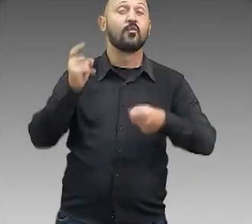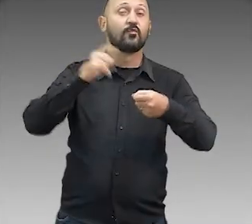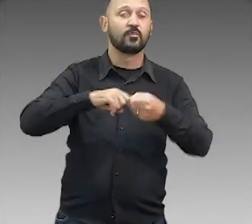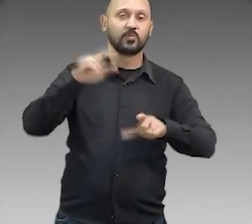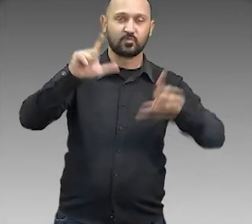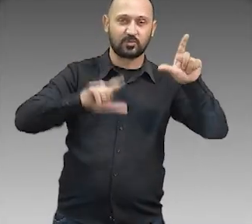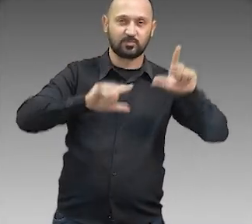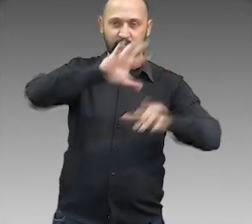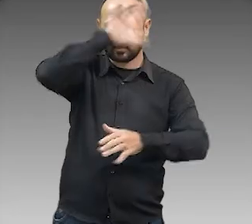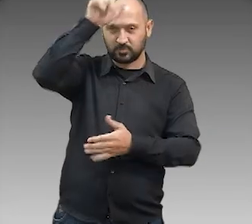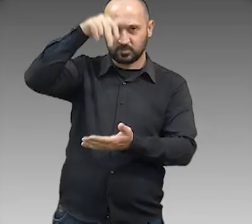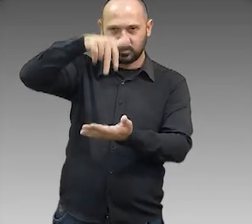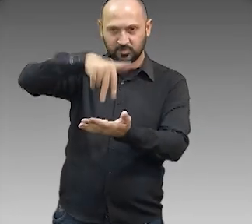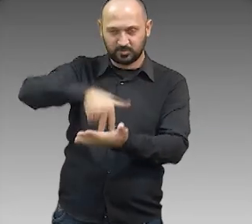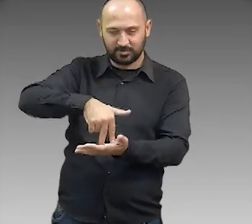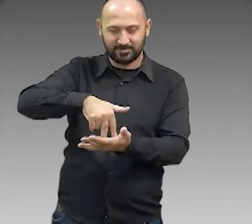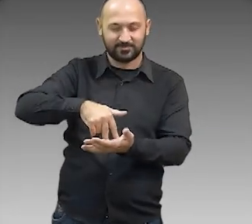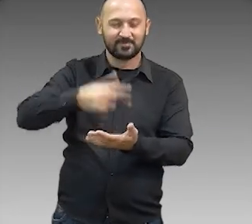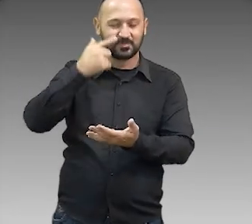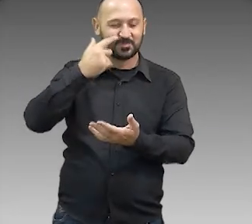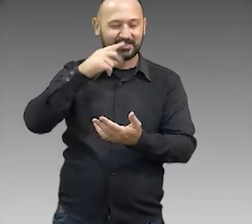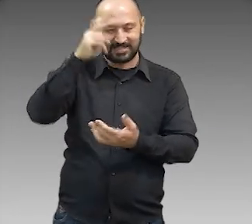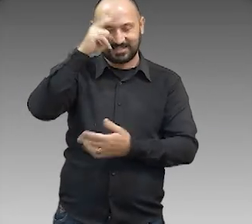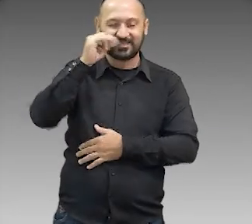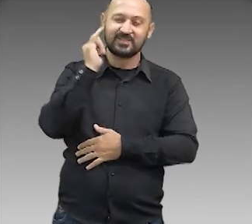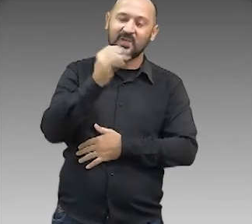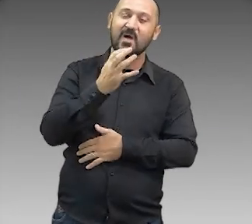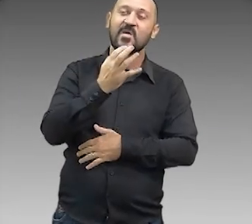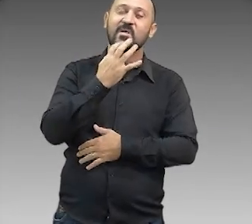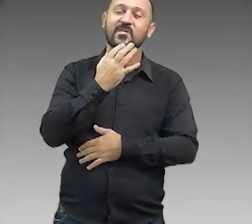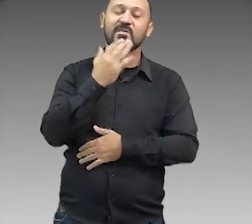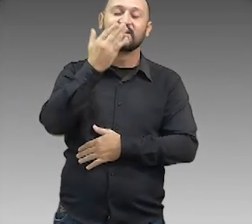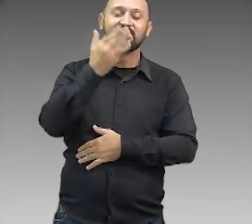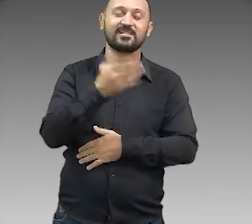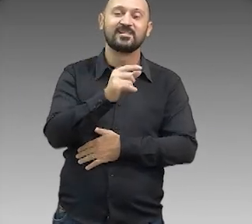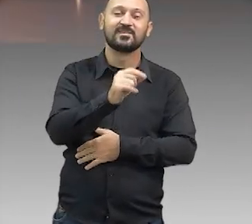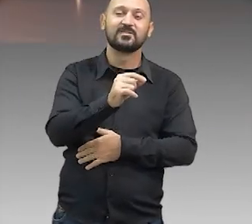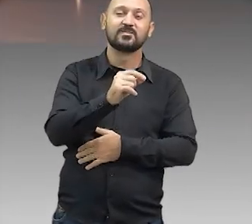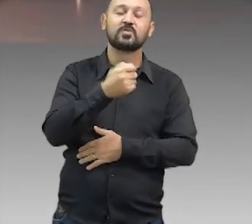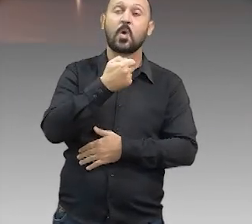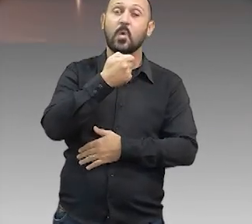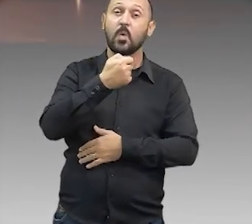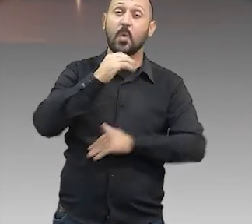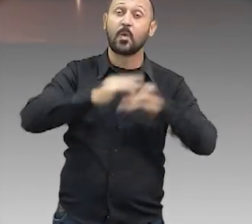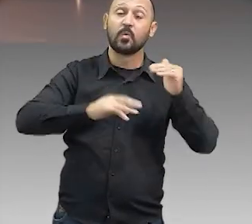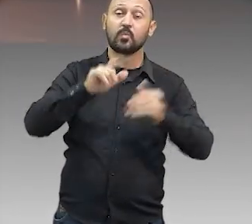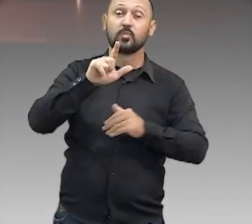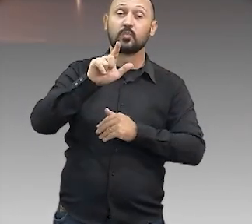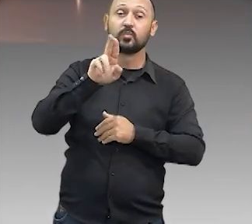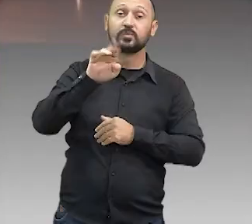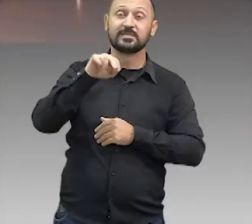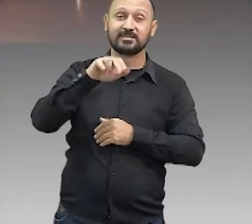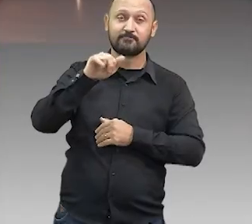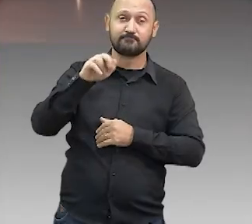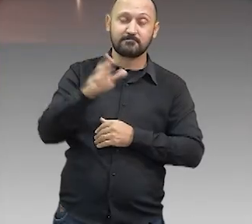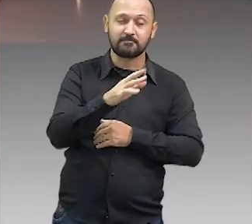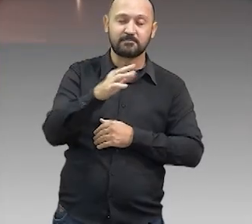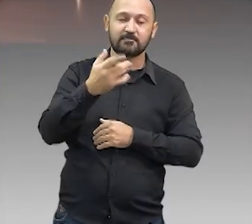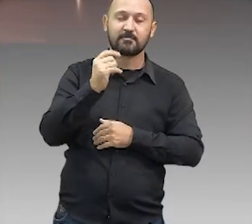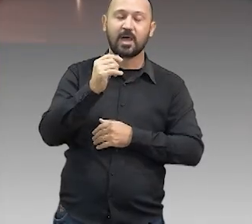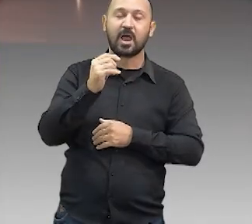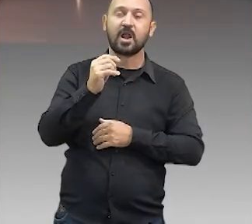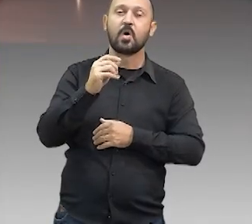De volta com o programa Personalidades e a gente está contando a história, conhecendo um pouco melhor sobre o jornalista Lucimar Couto,